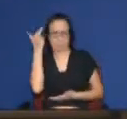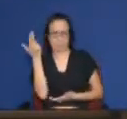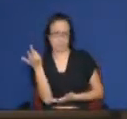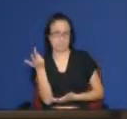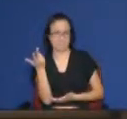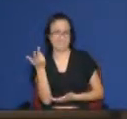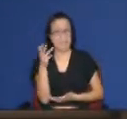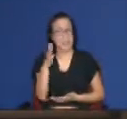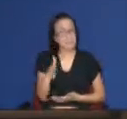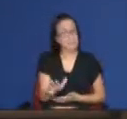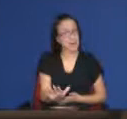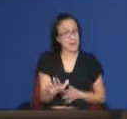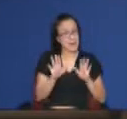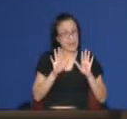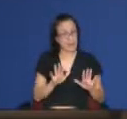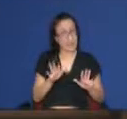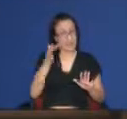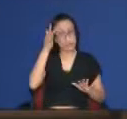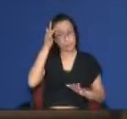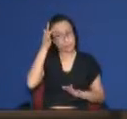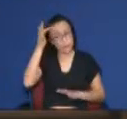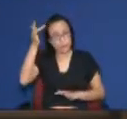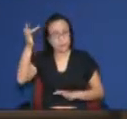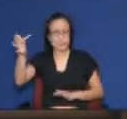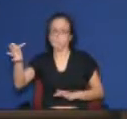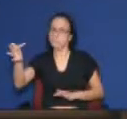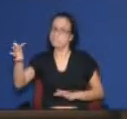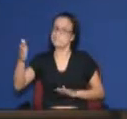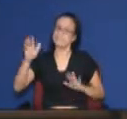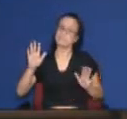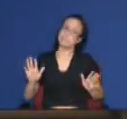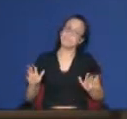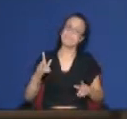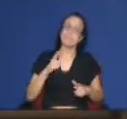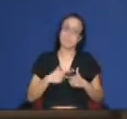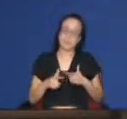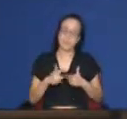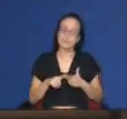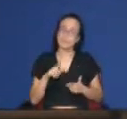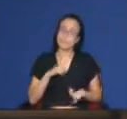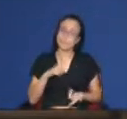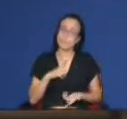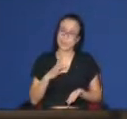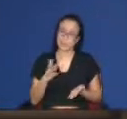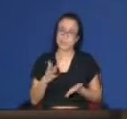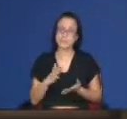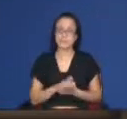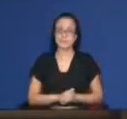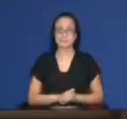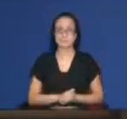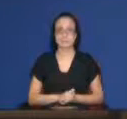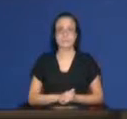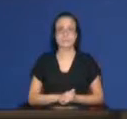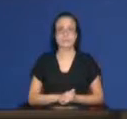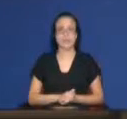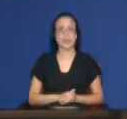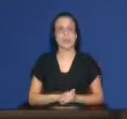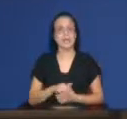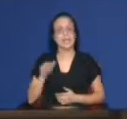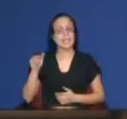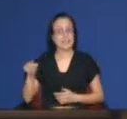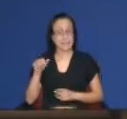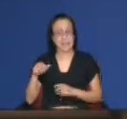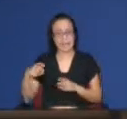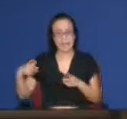no futuro, a curto prazo. A gente lá da Odebrecht está tranquilo, no sentido de que a gente não vai ter problema de